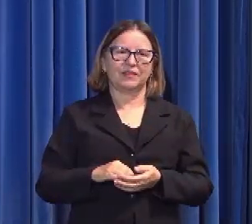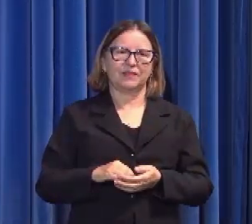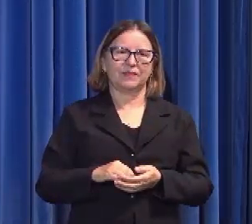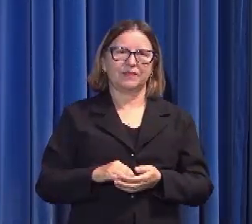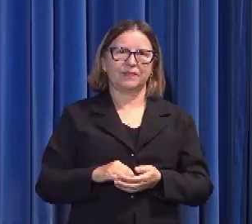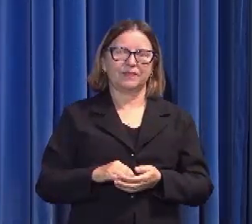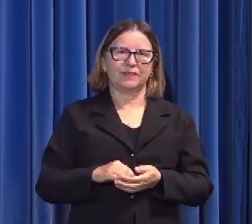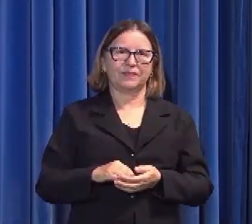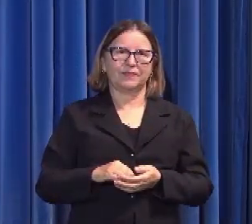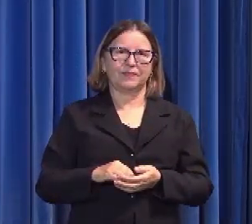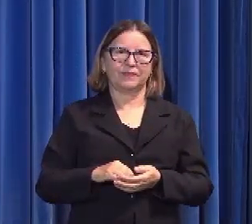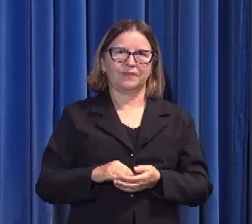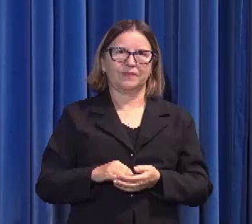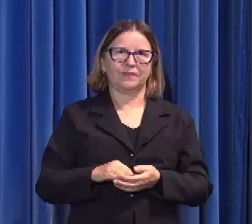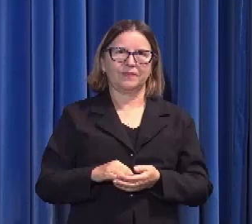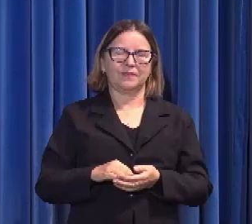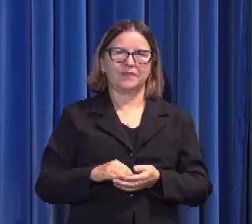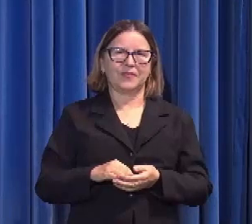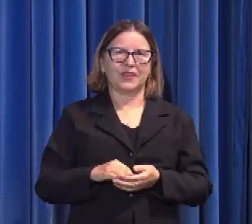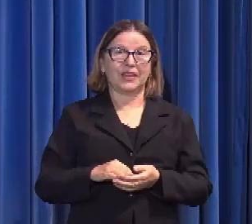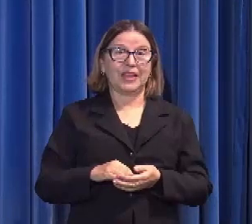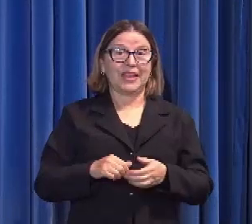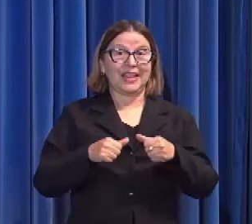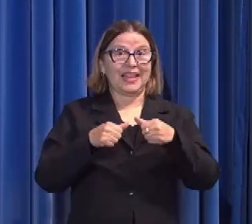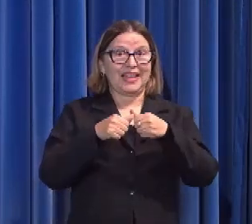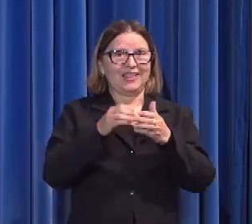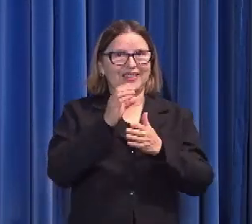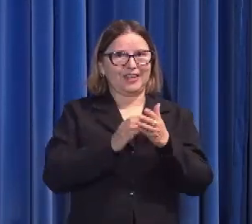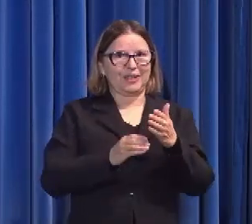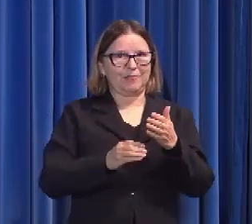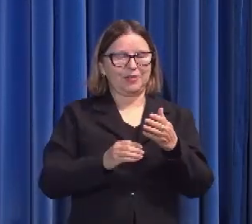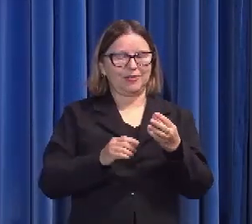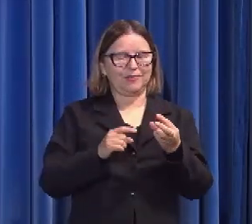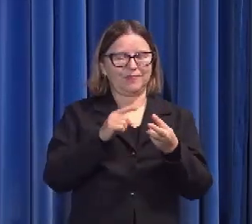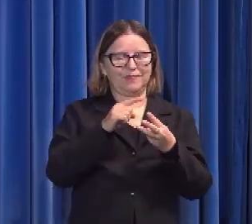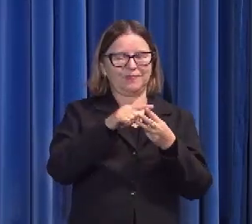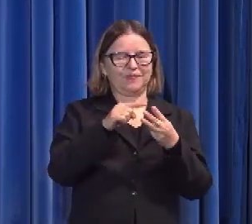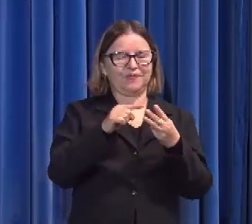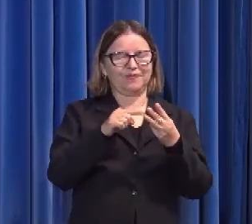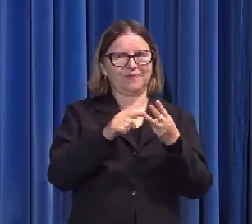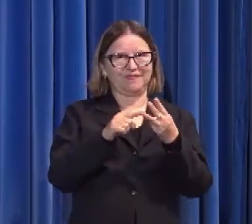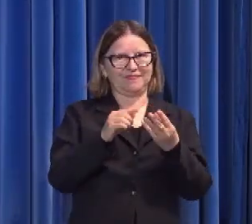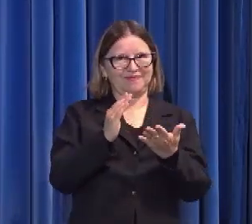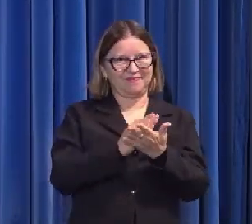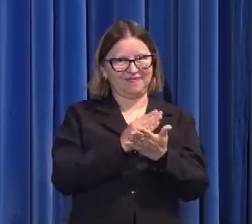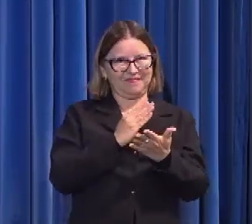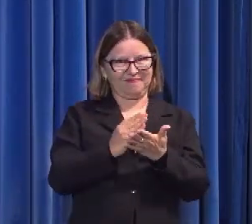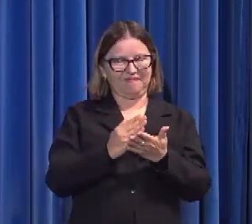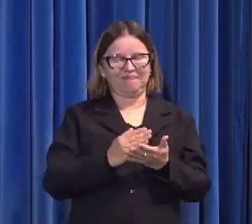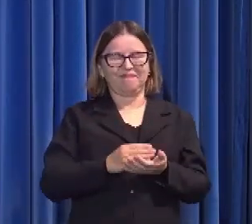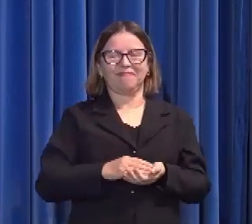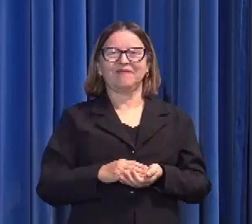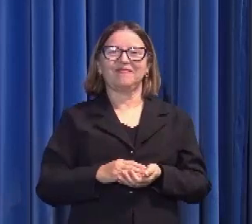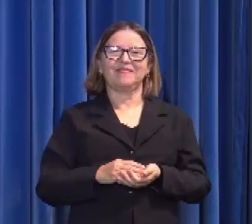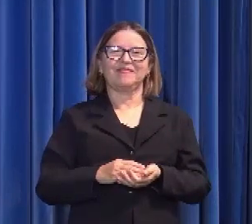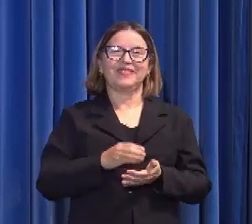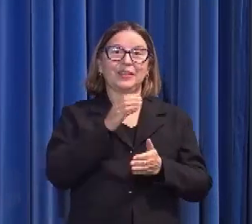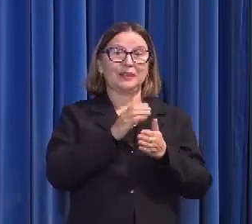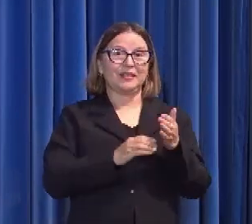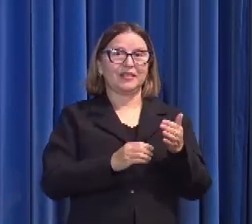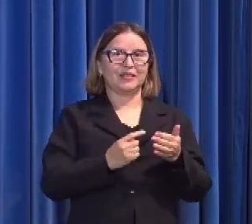é de se ver se Capítulo é é e os capítulos